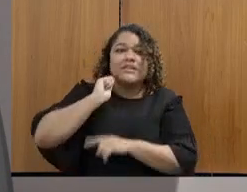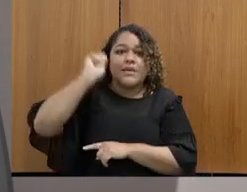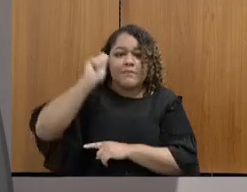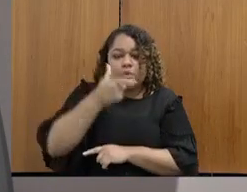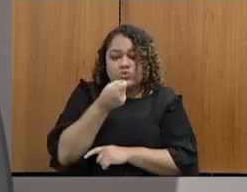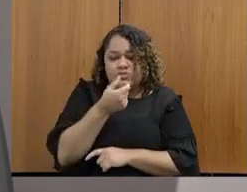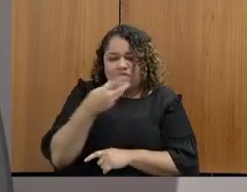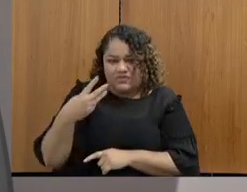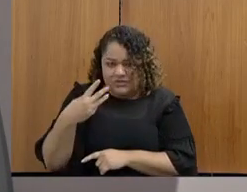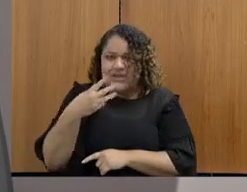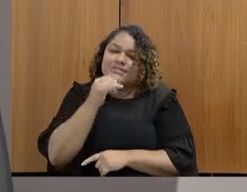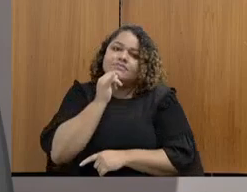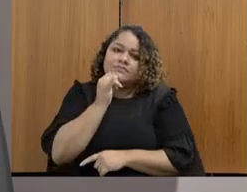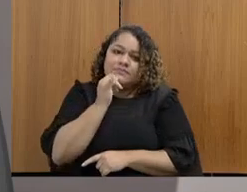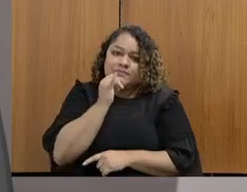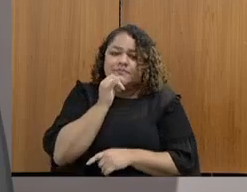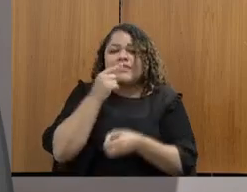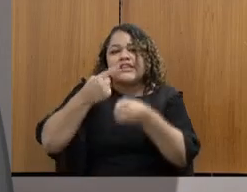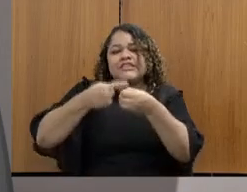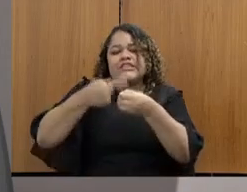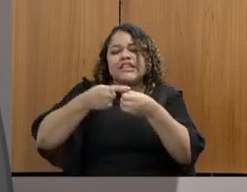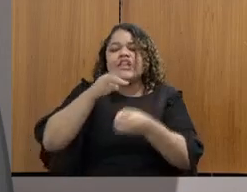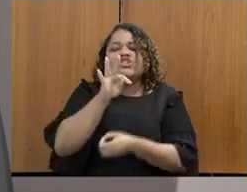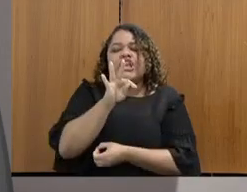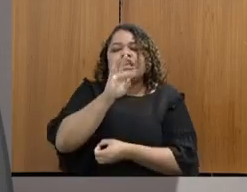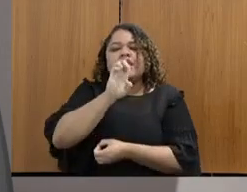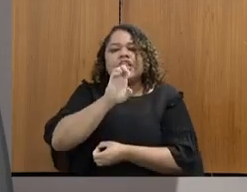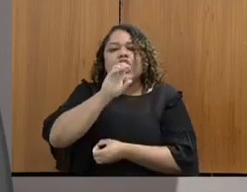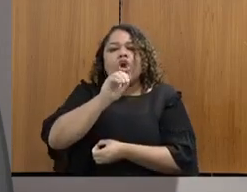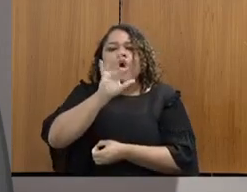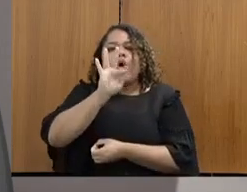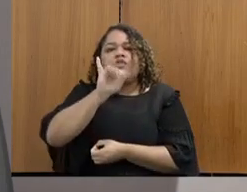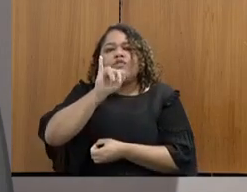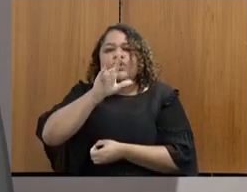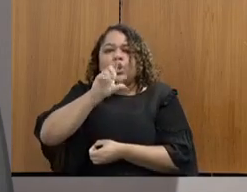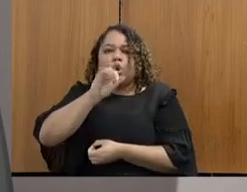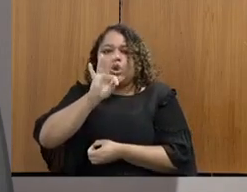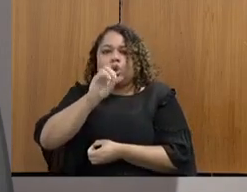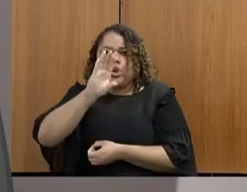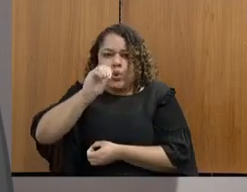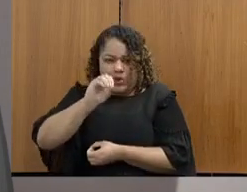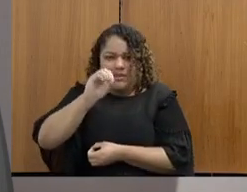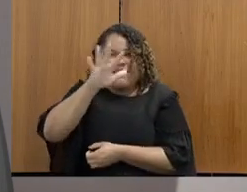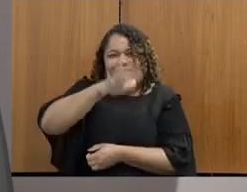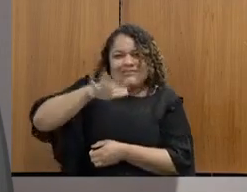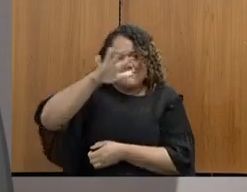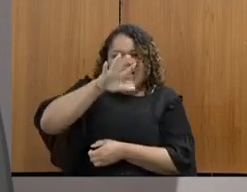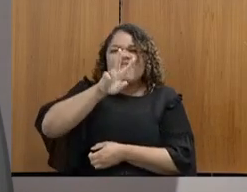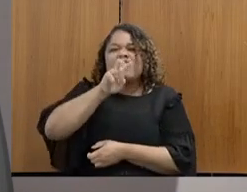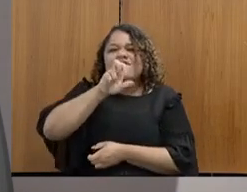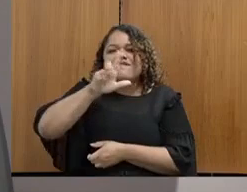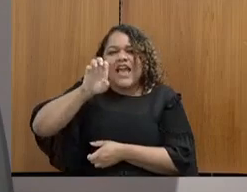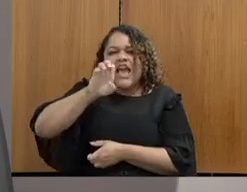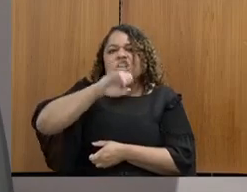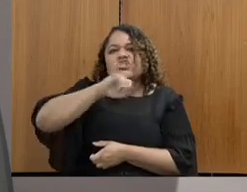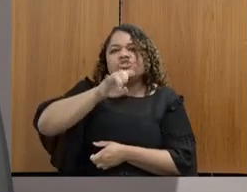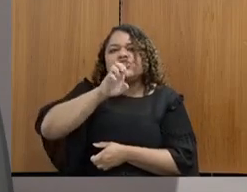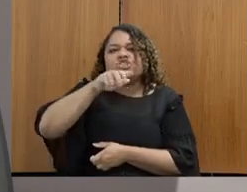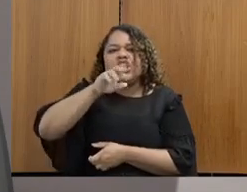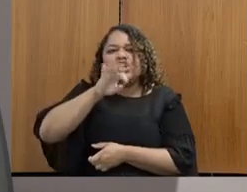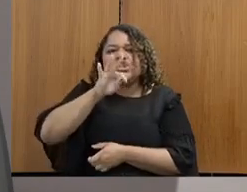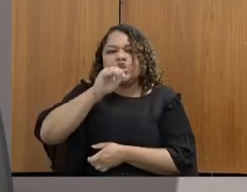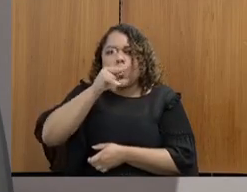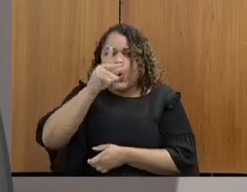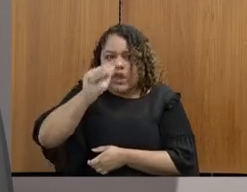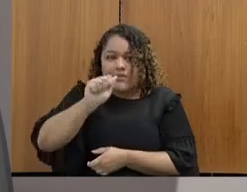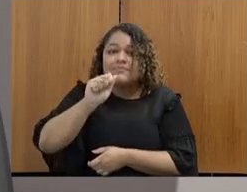nós tivemos em Teófilo Otoni região do Vale de Jequitinhonha a operação é poema com cumprimento de mandado de